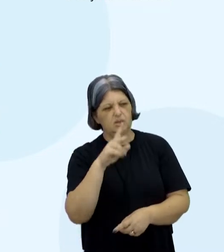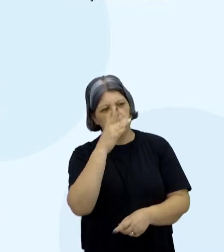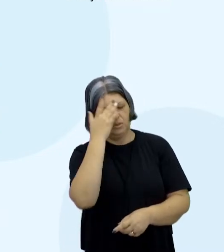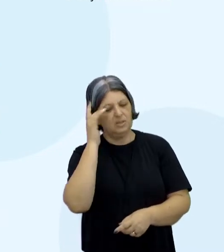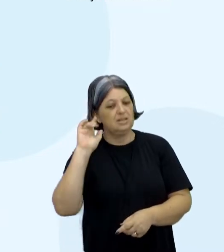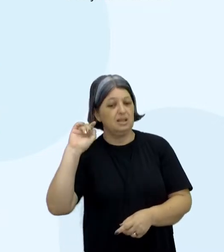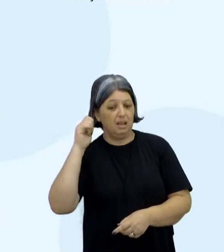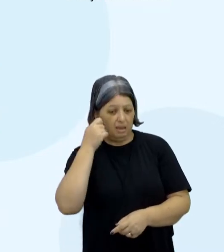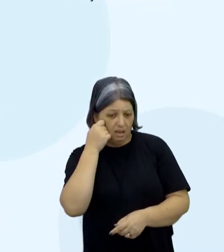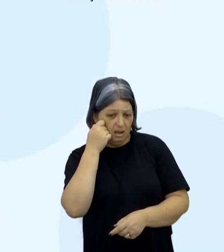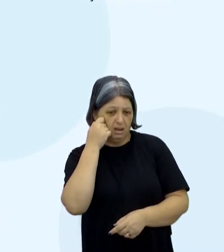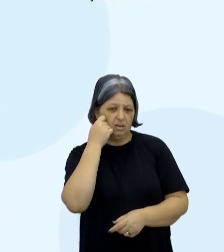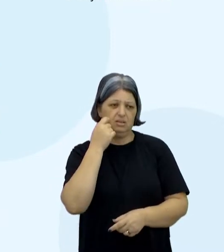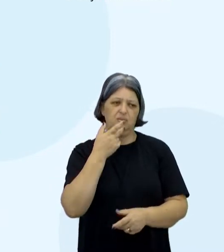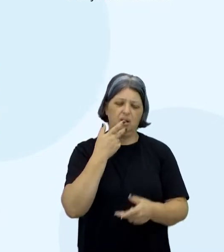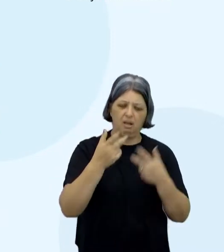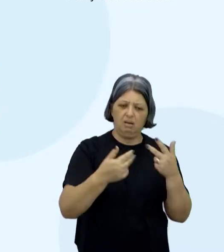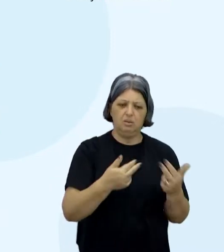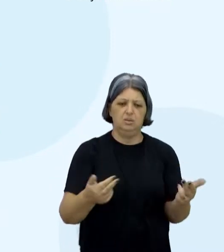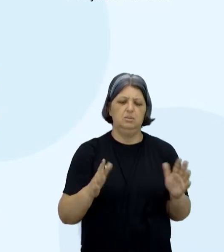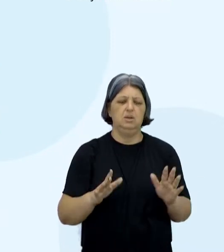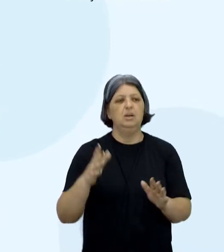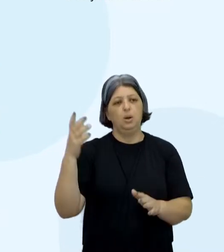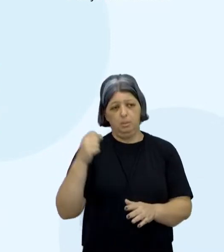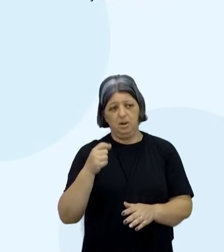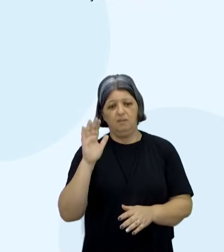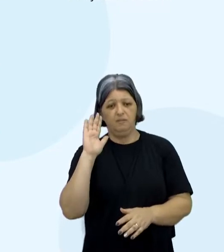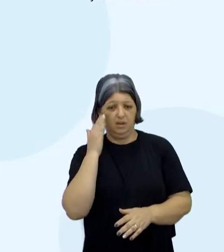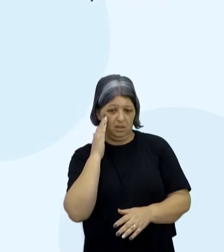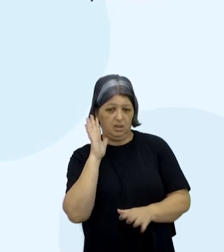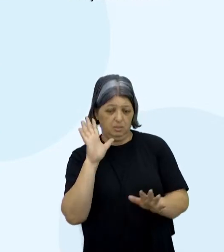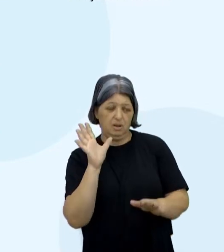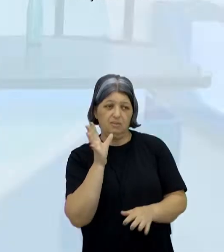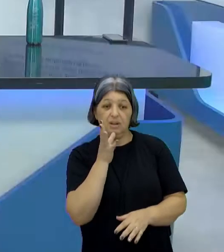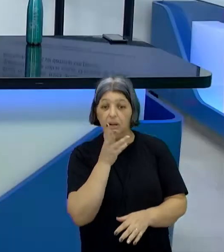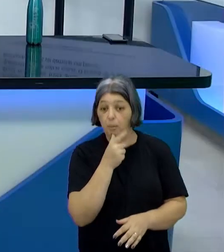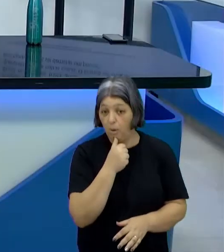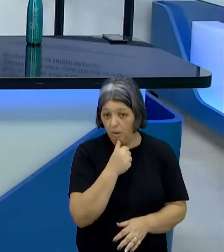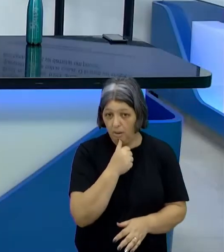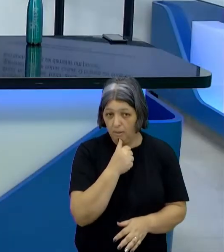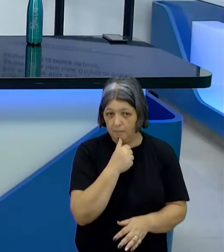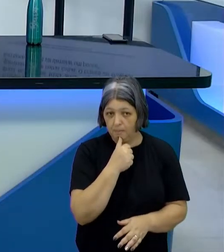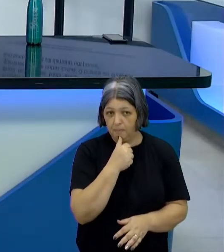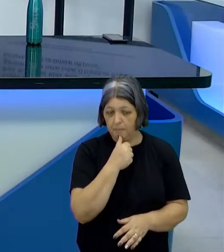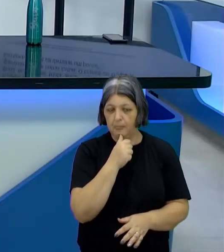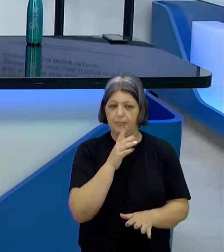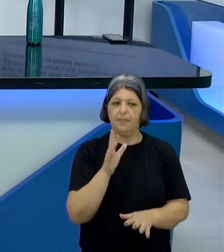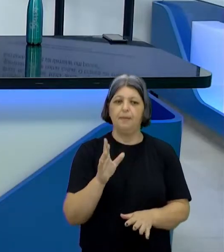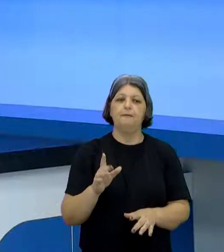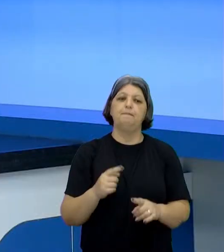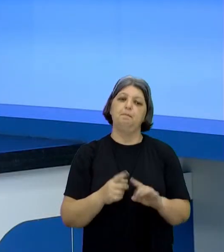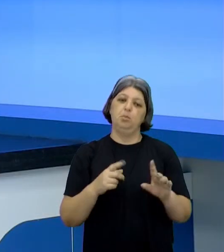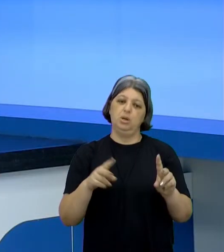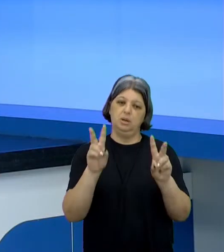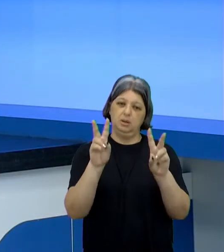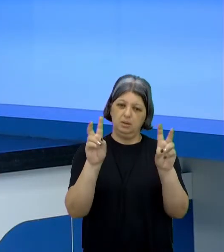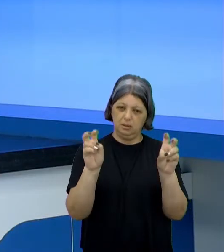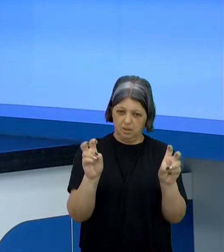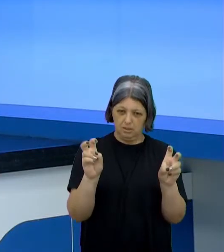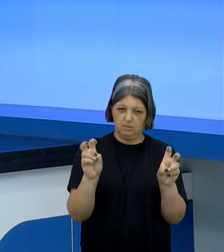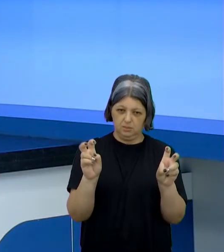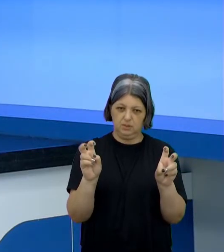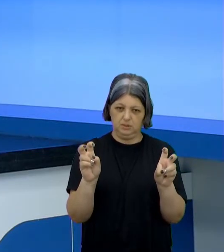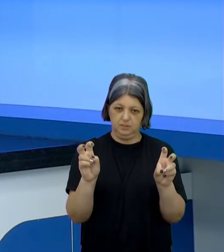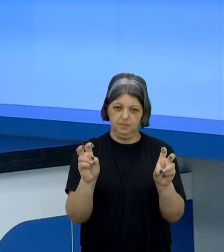entender isso também, mas vai demorar um pouco. E aí esse vejo muitos negros e até demorar um pouco entre aspas, né? Vou marcar